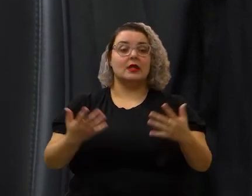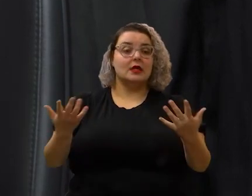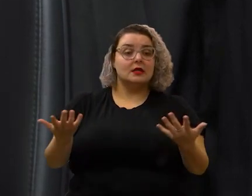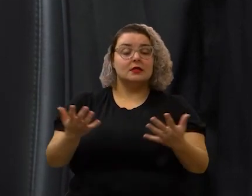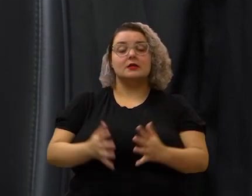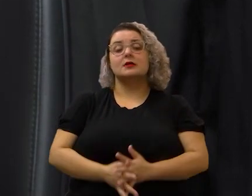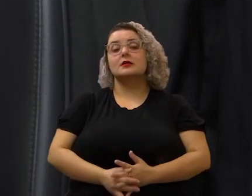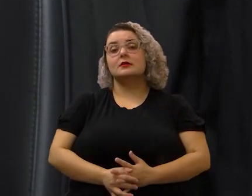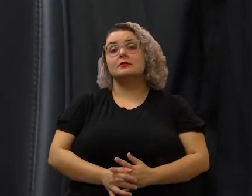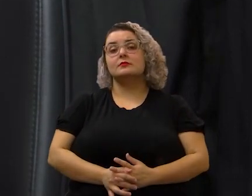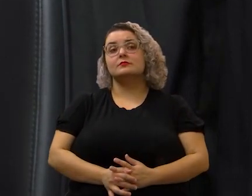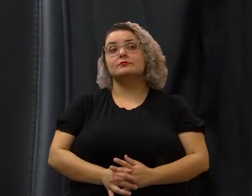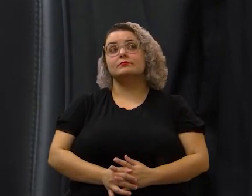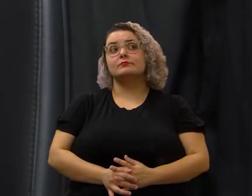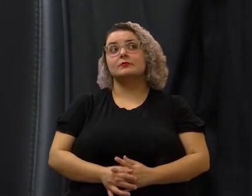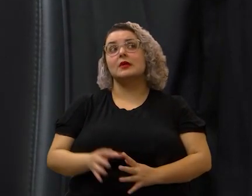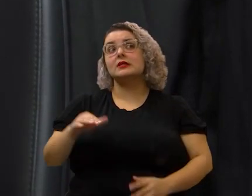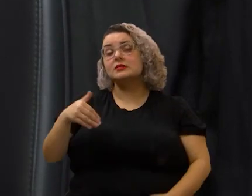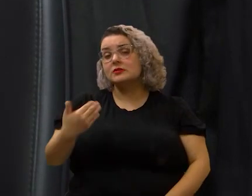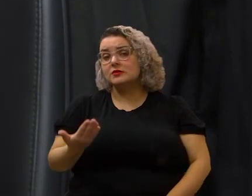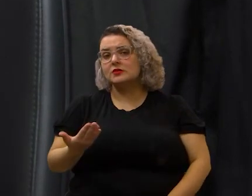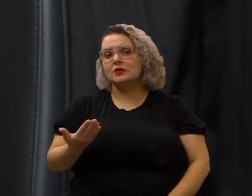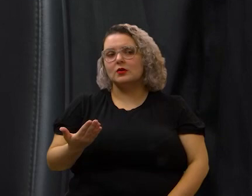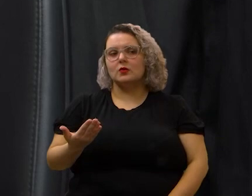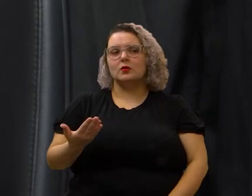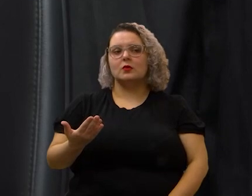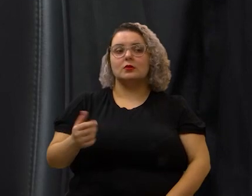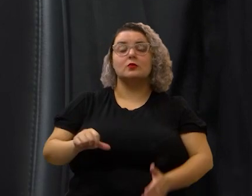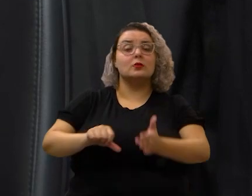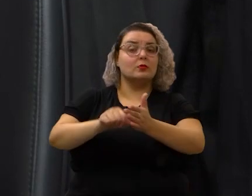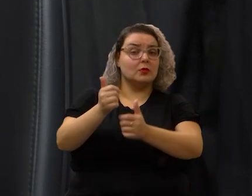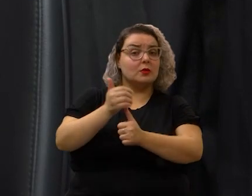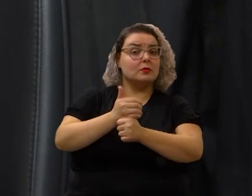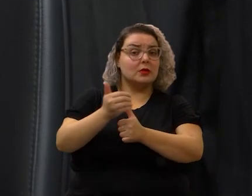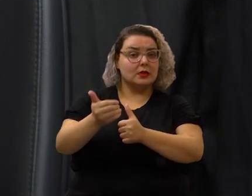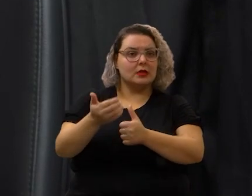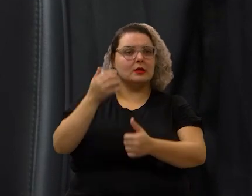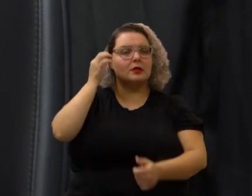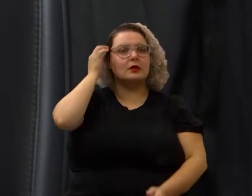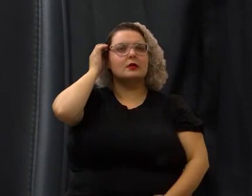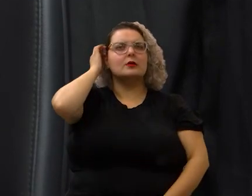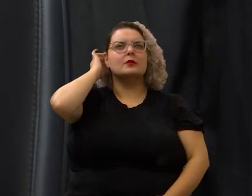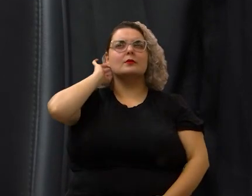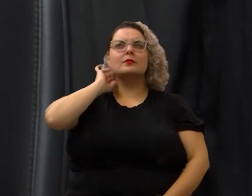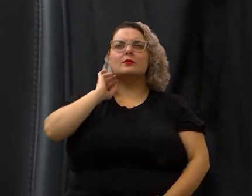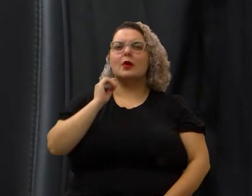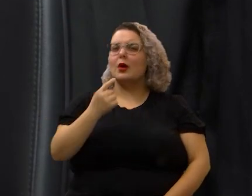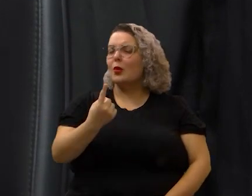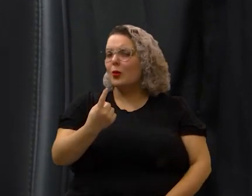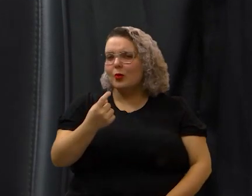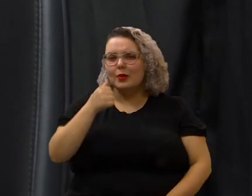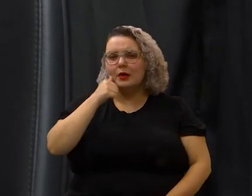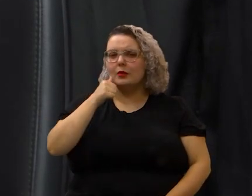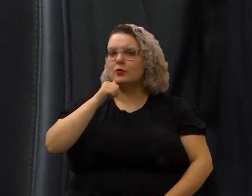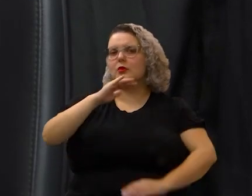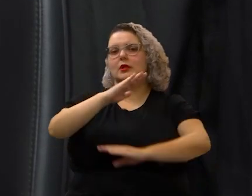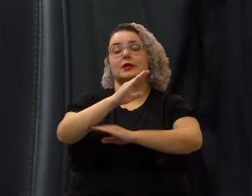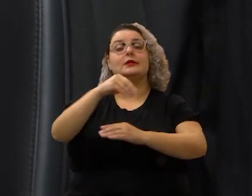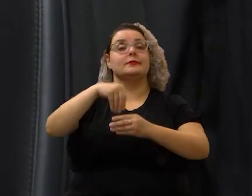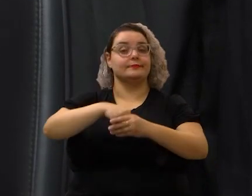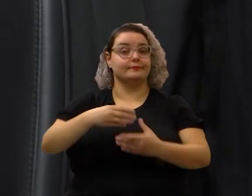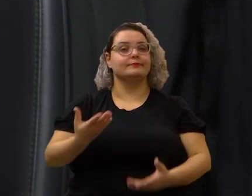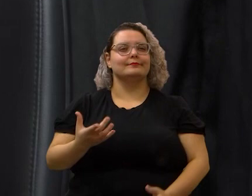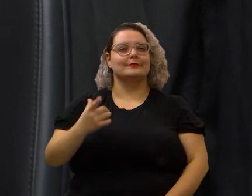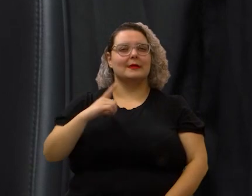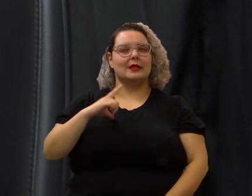um pelo outro. Mas quando eu fui no primeiro mandato, eu era a única mulher na